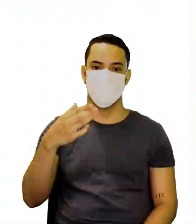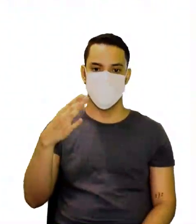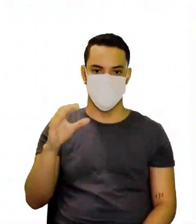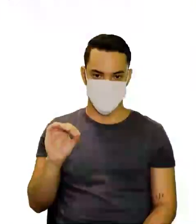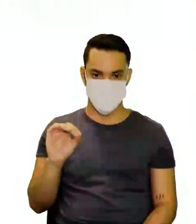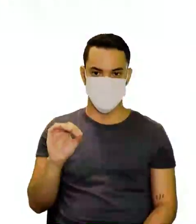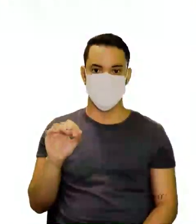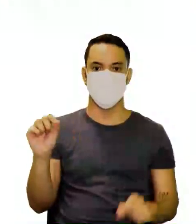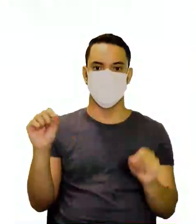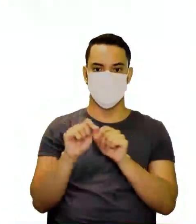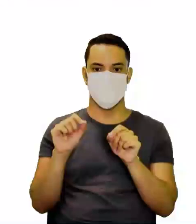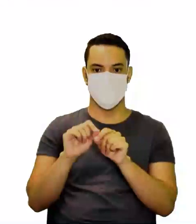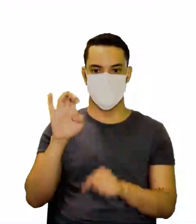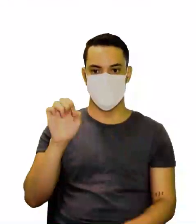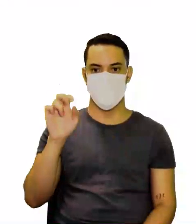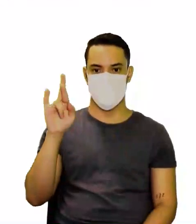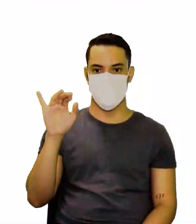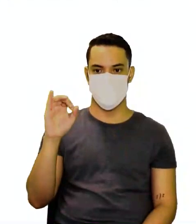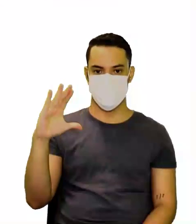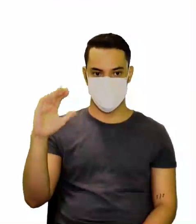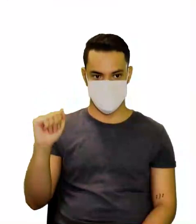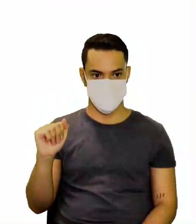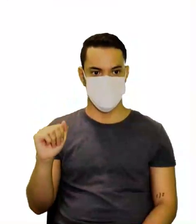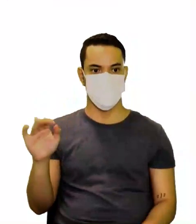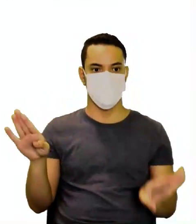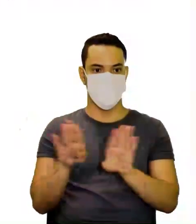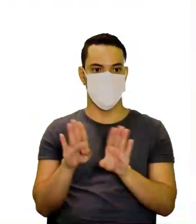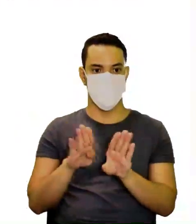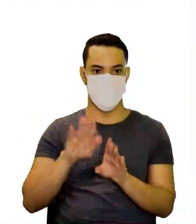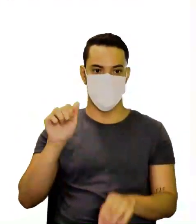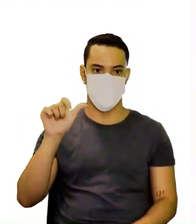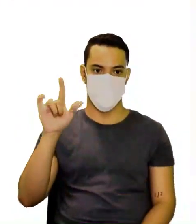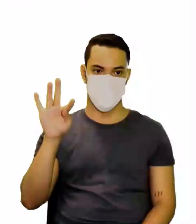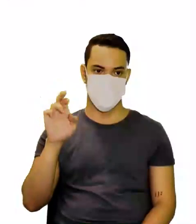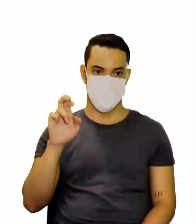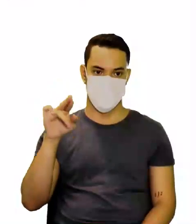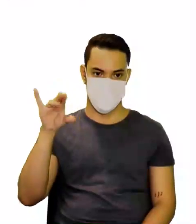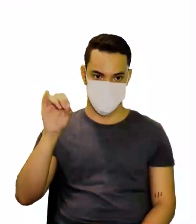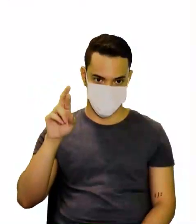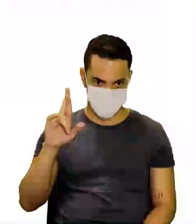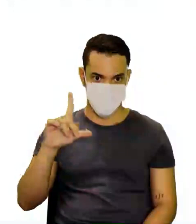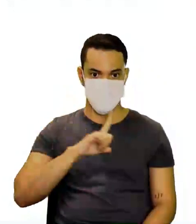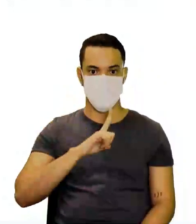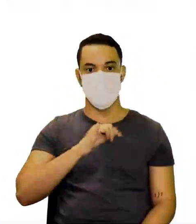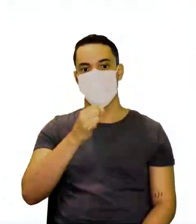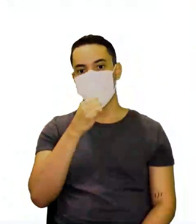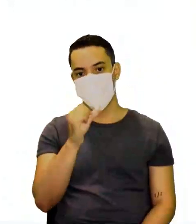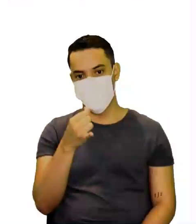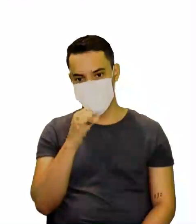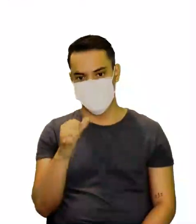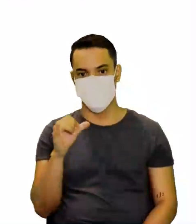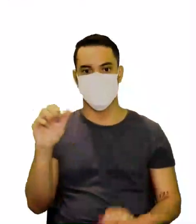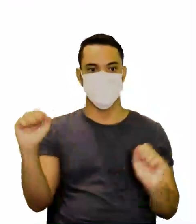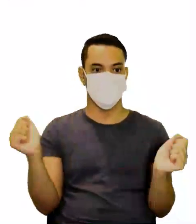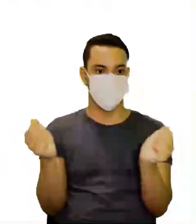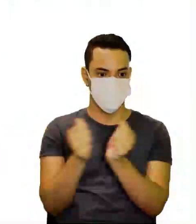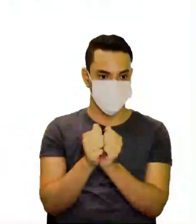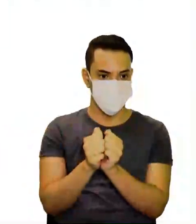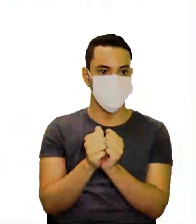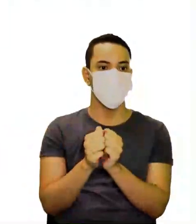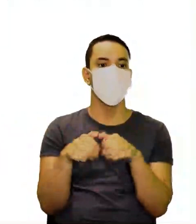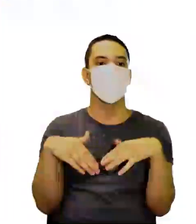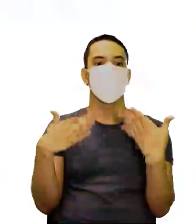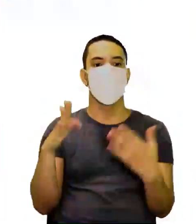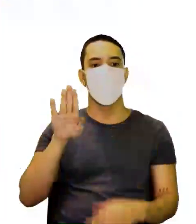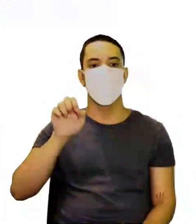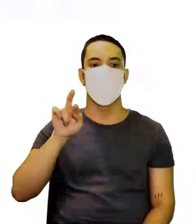um gerador eletromecânico e a bateria, entre outras funções, fornece corrente elétrica. Aqui, pessoal, o que vai